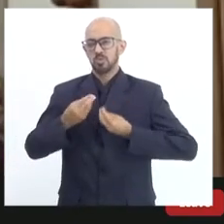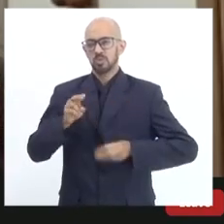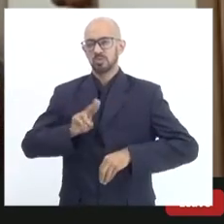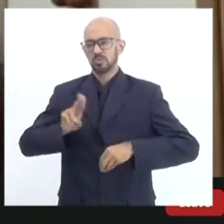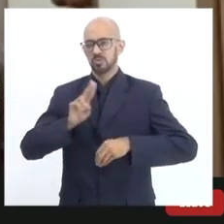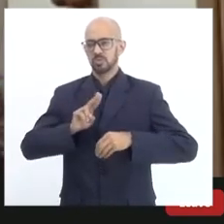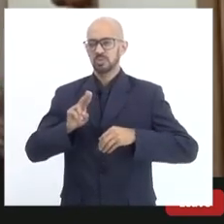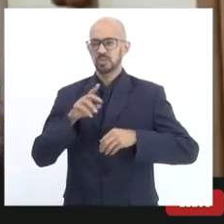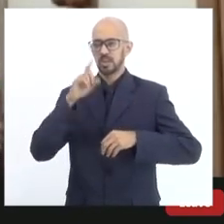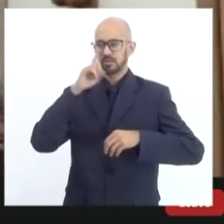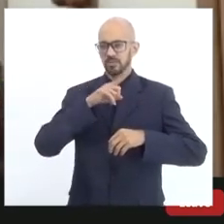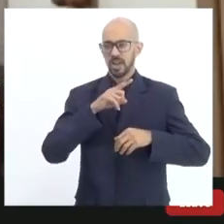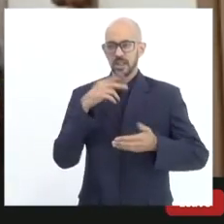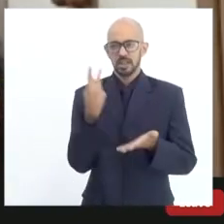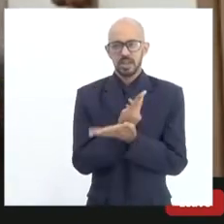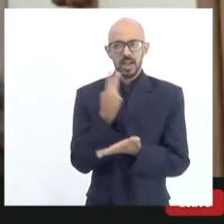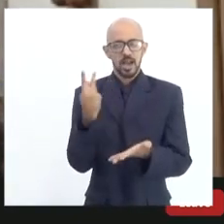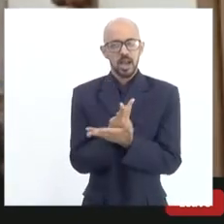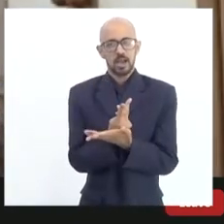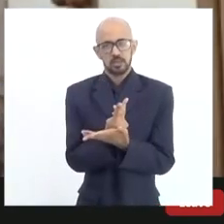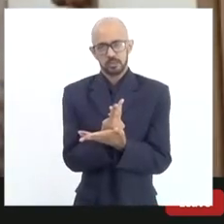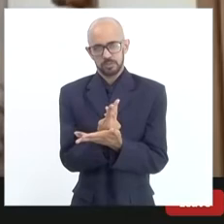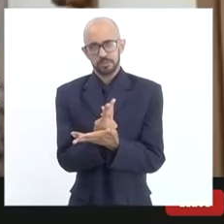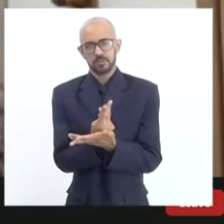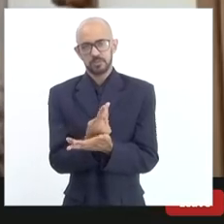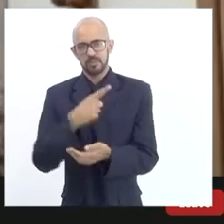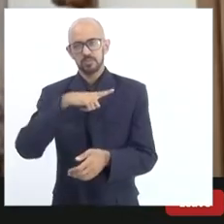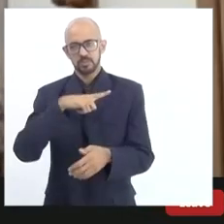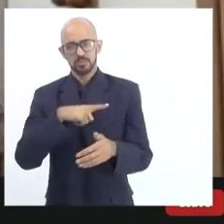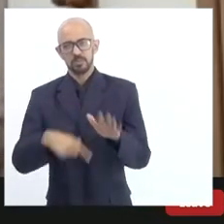forma incorreta, né? Também temos a Lei